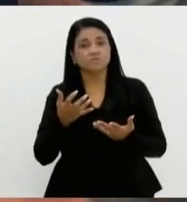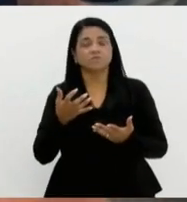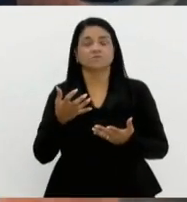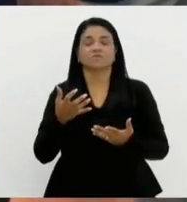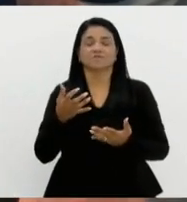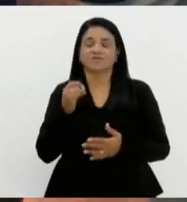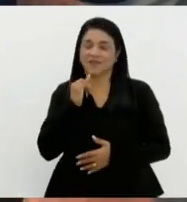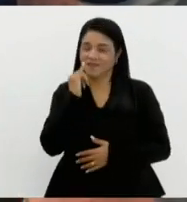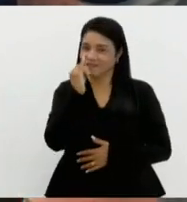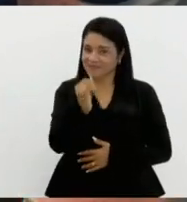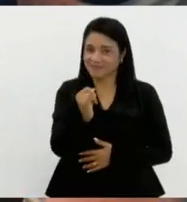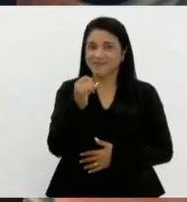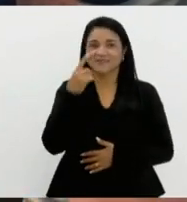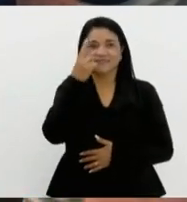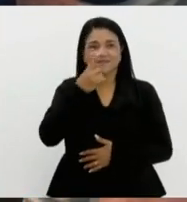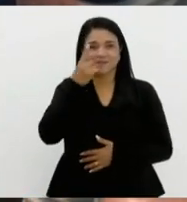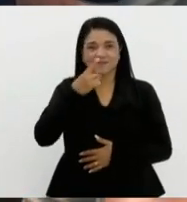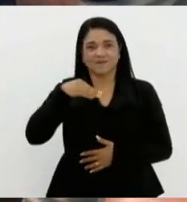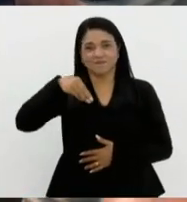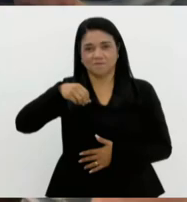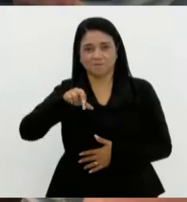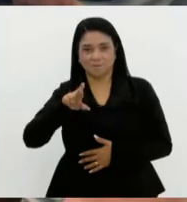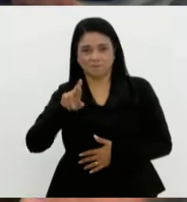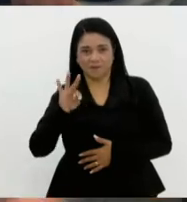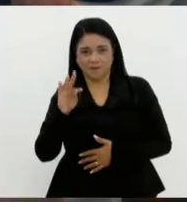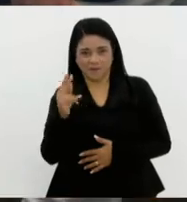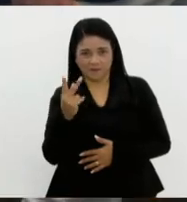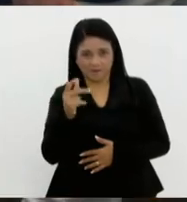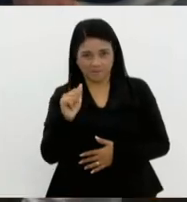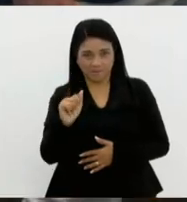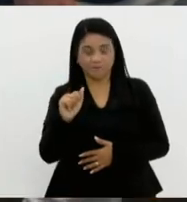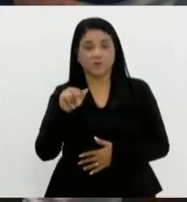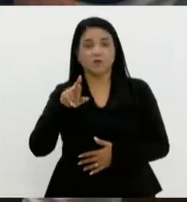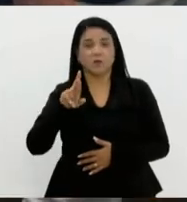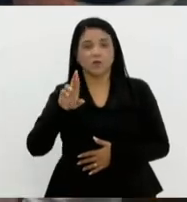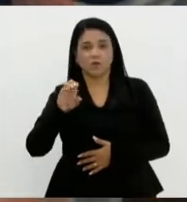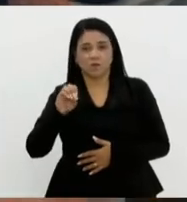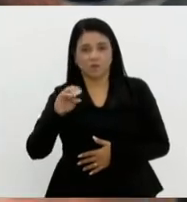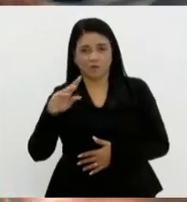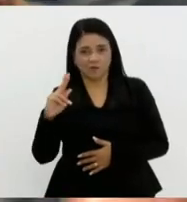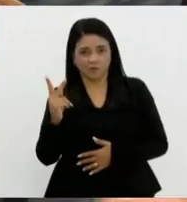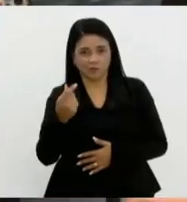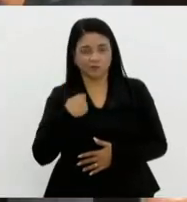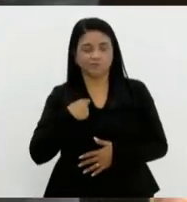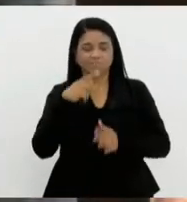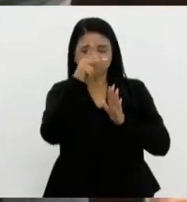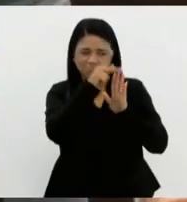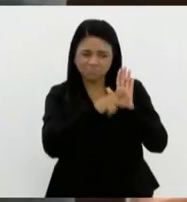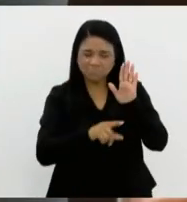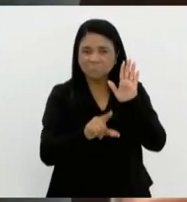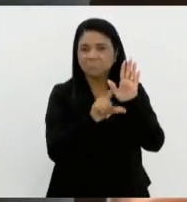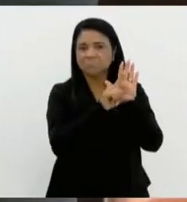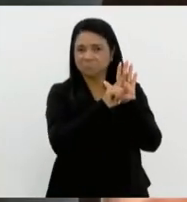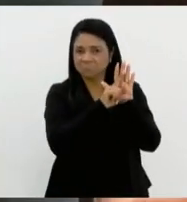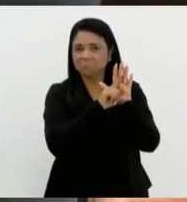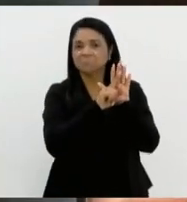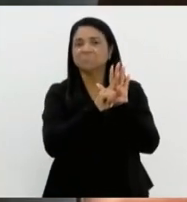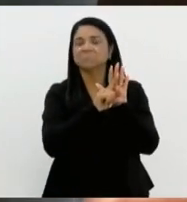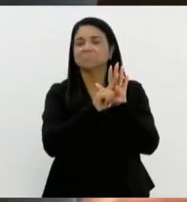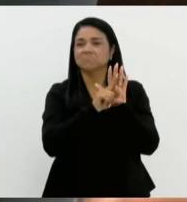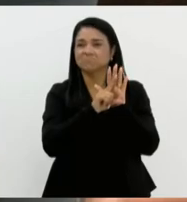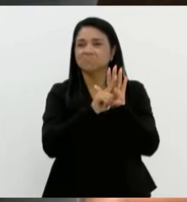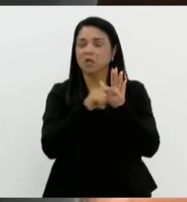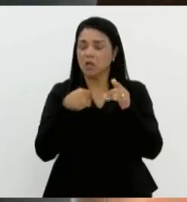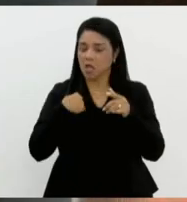a deputada Marta Rocha que esse é um senhor projeto e que eu estou aí